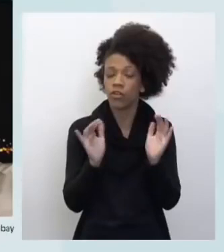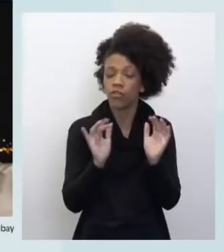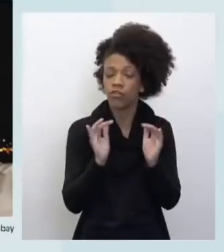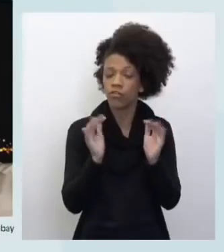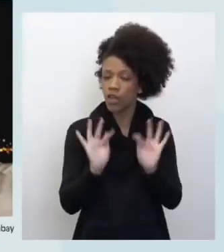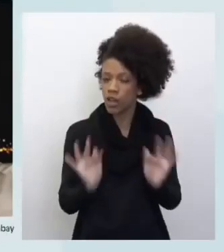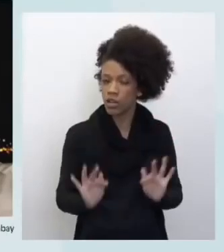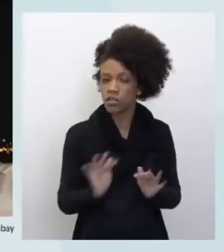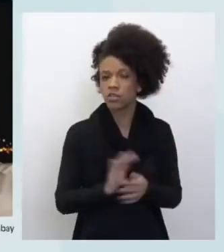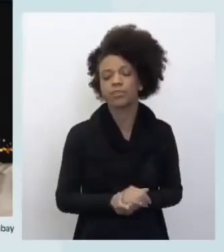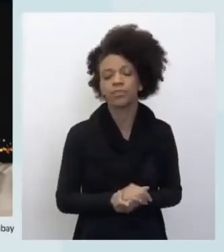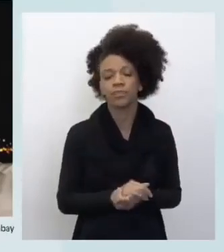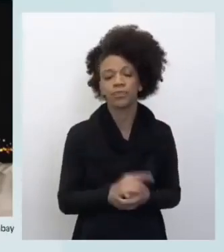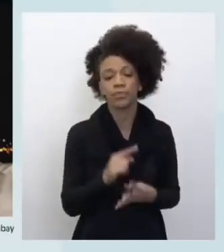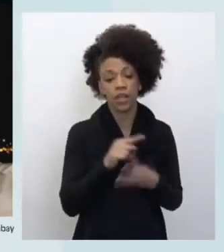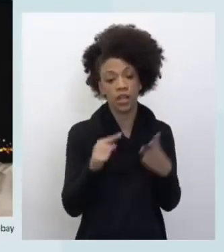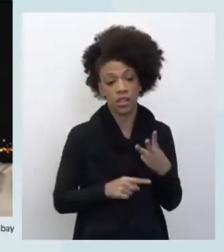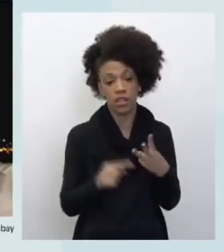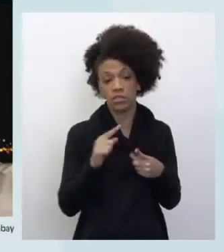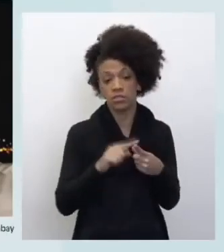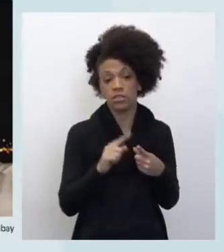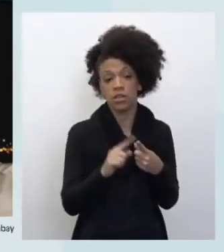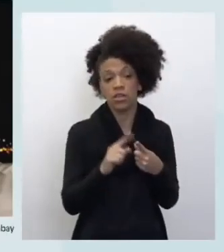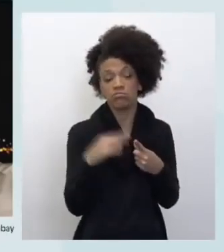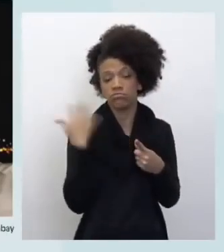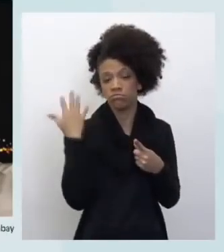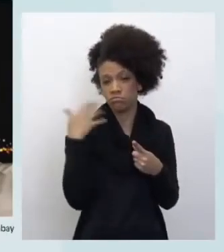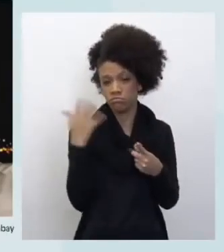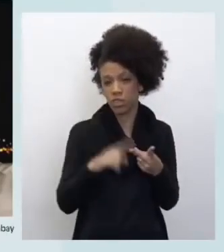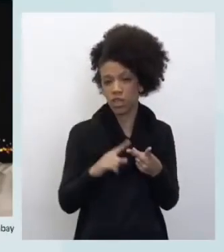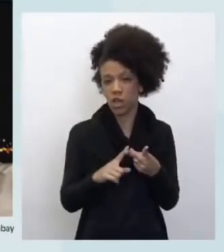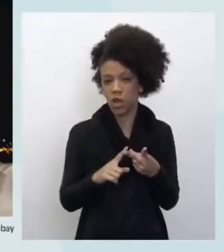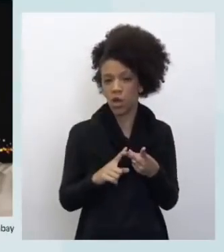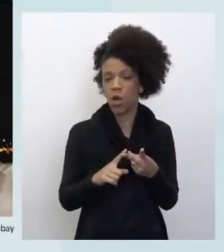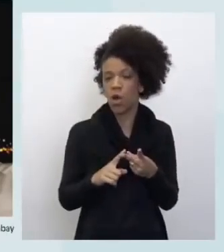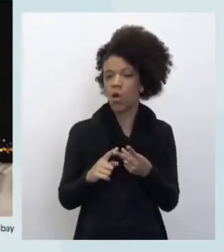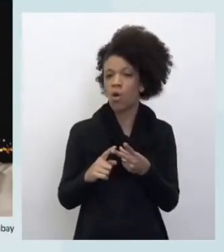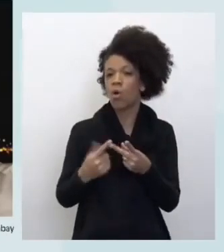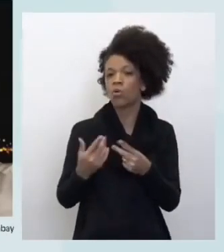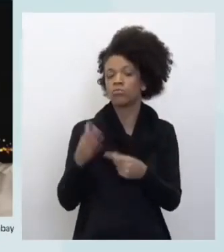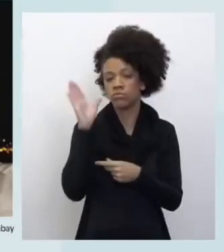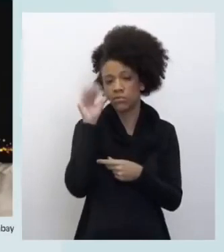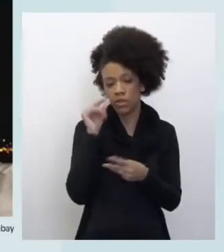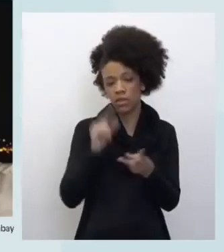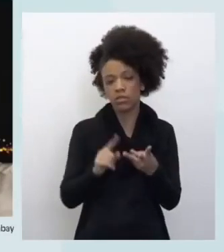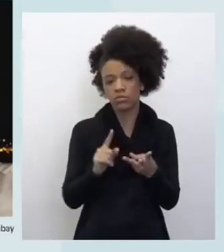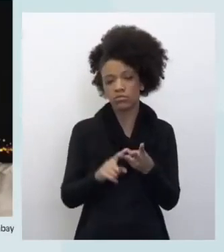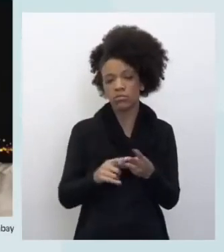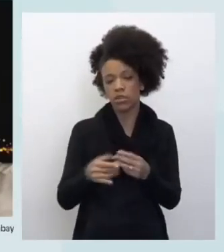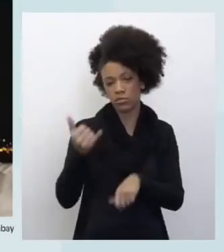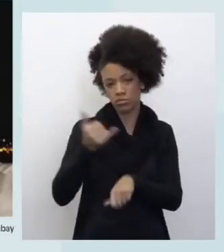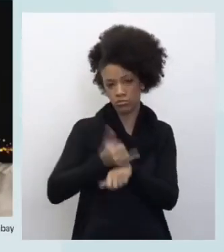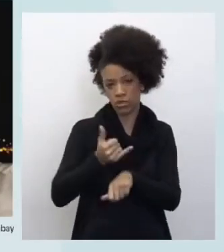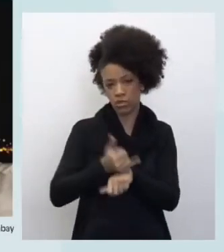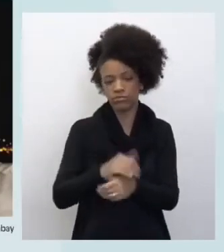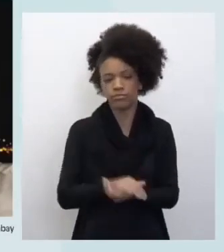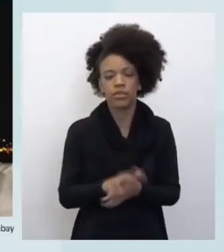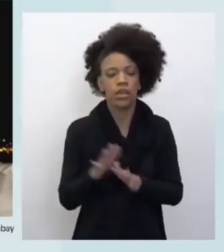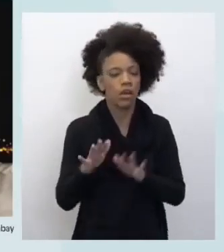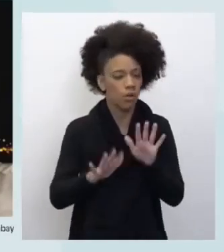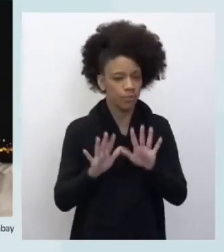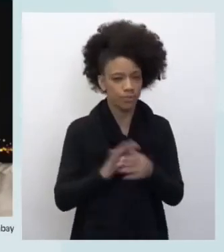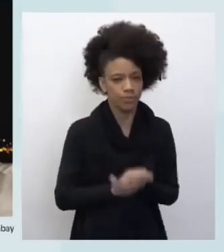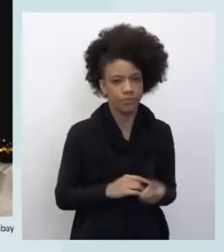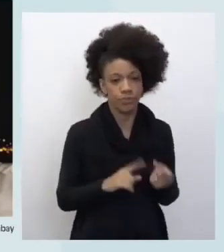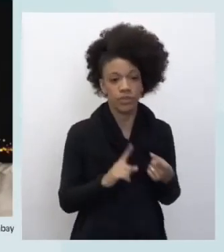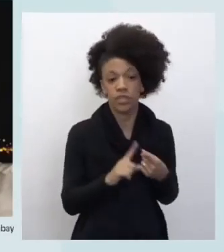os enamorados, os criados e os patrões. Então eu vou falar um pouquinho dos personagens como que era mais ou menos.